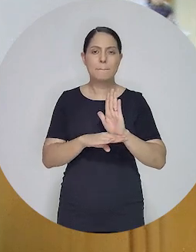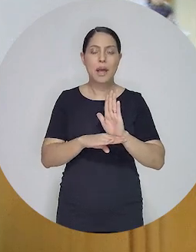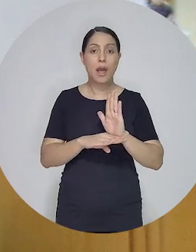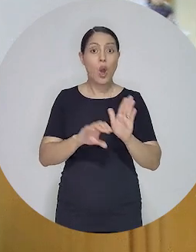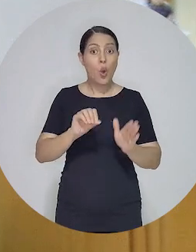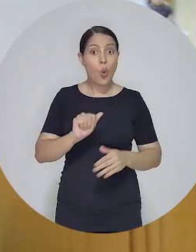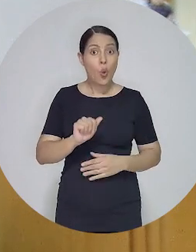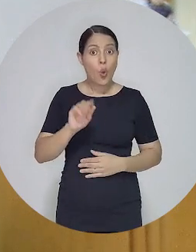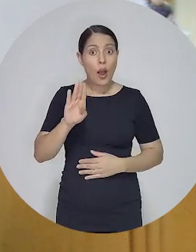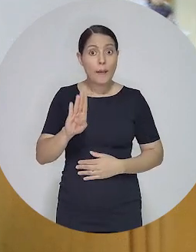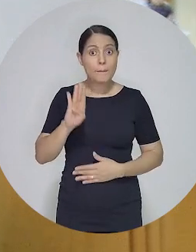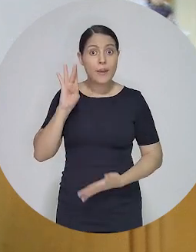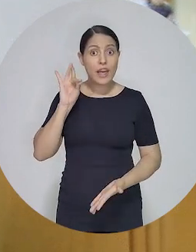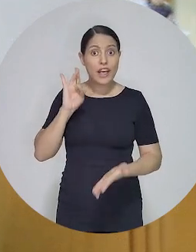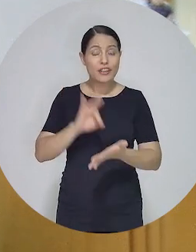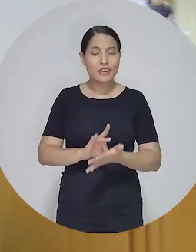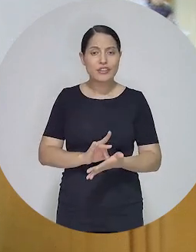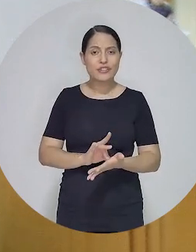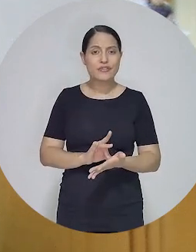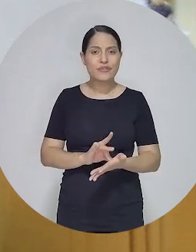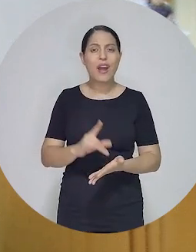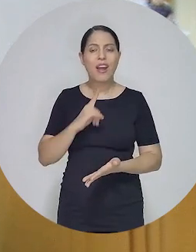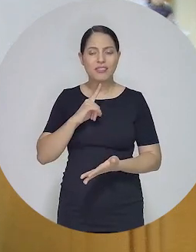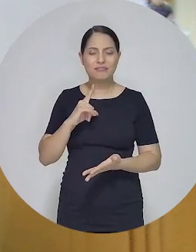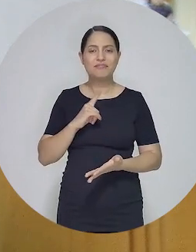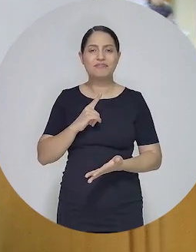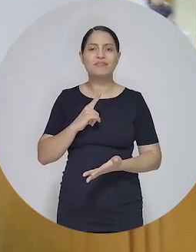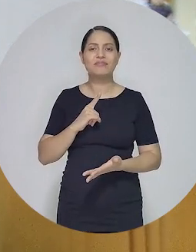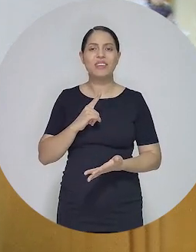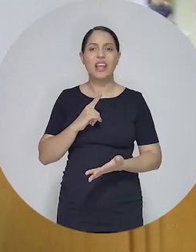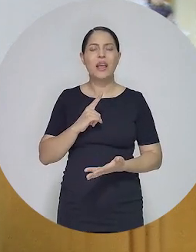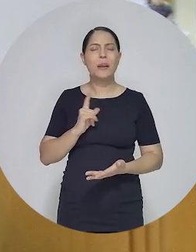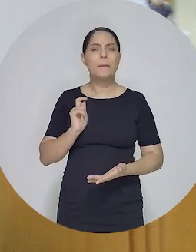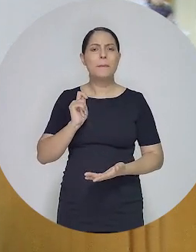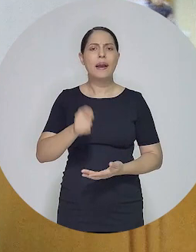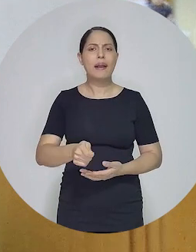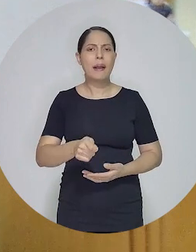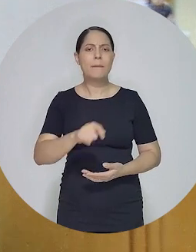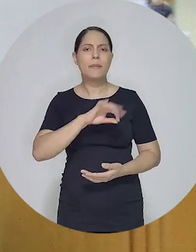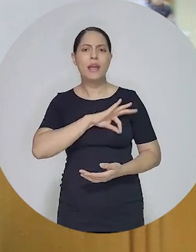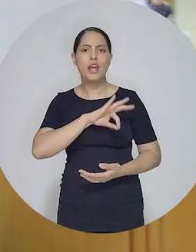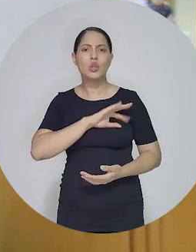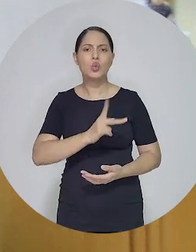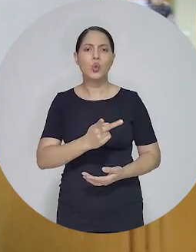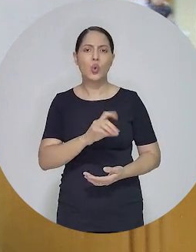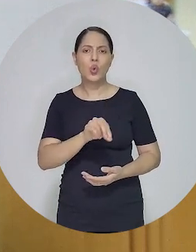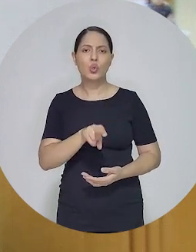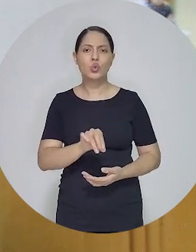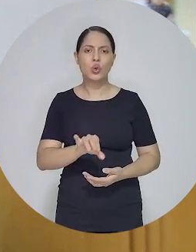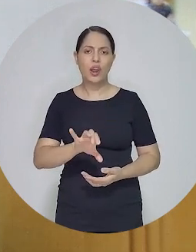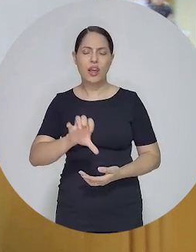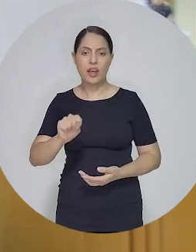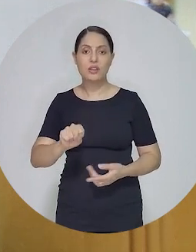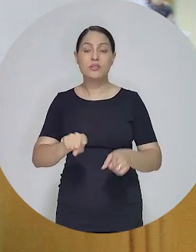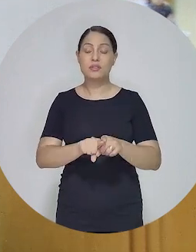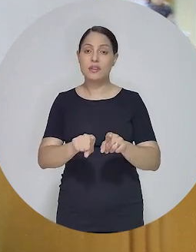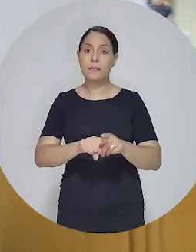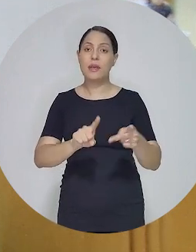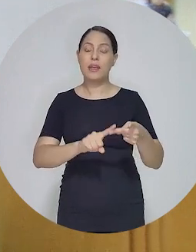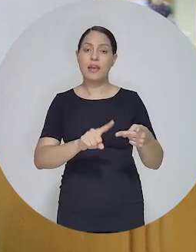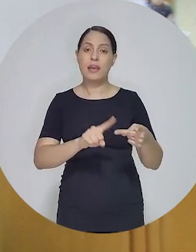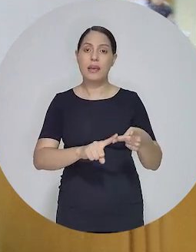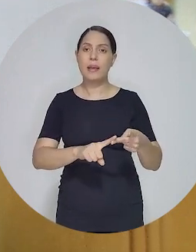da advocacia. Uma OAB que tem se preocupado com honorários advocatícios, se preocupado com a questão